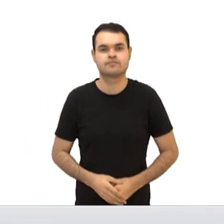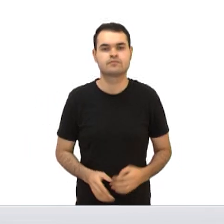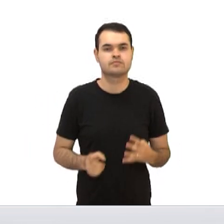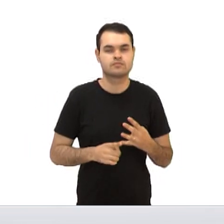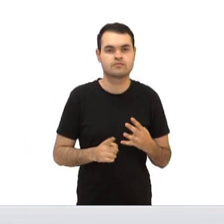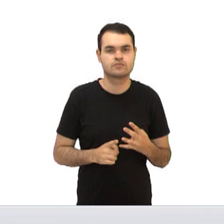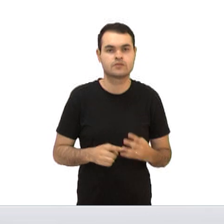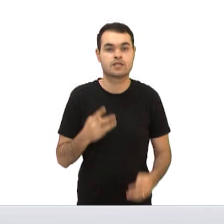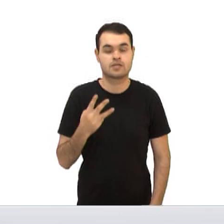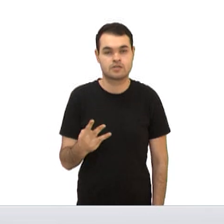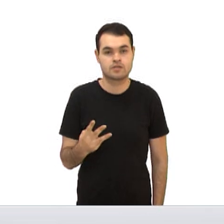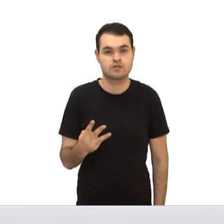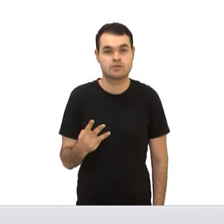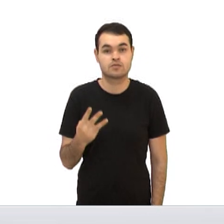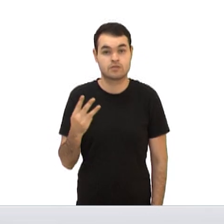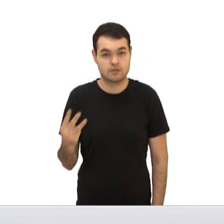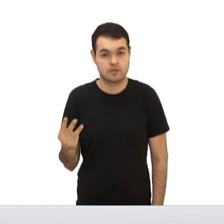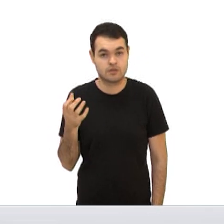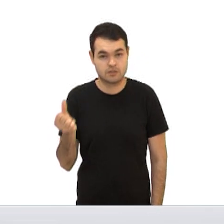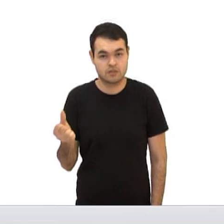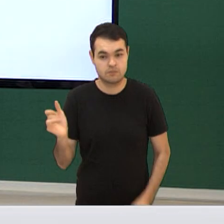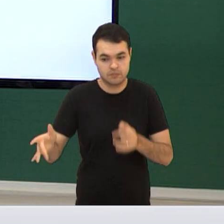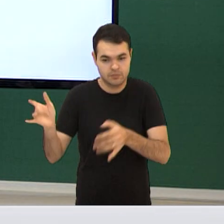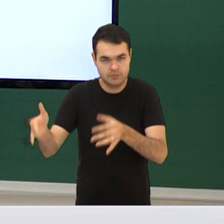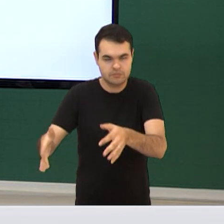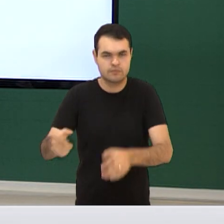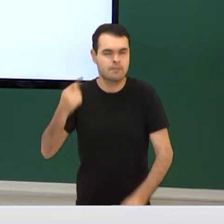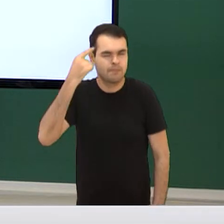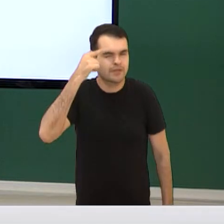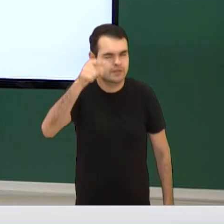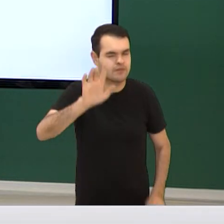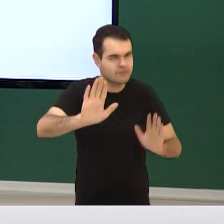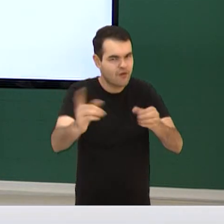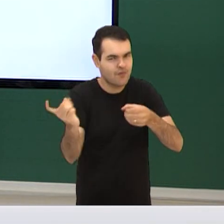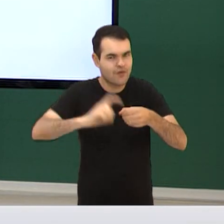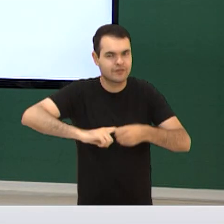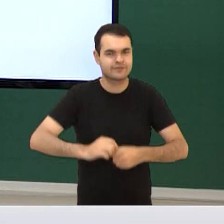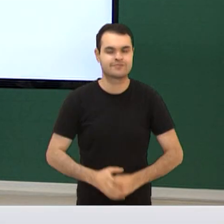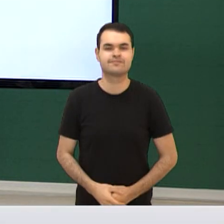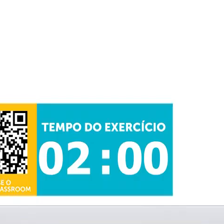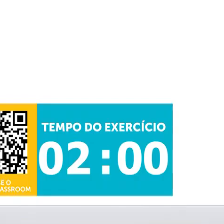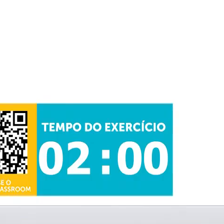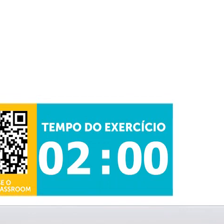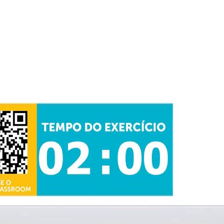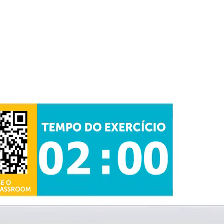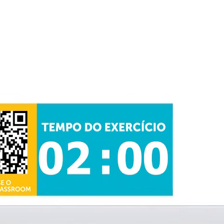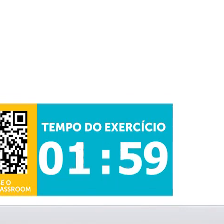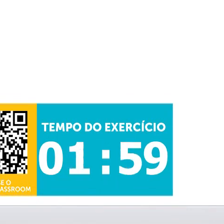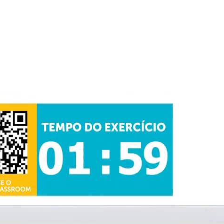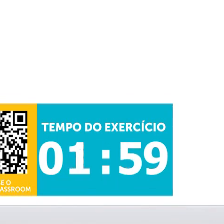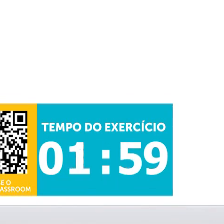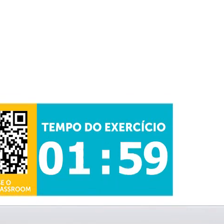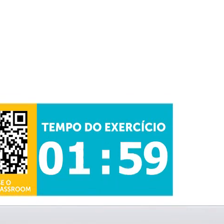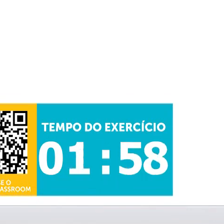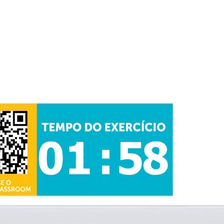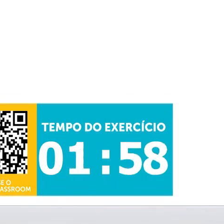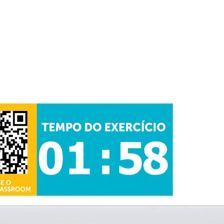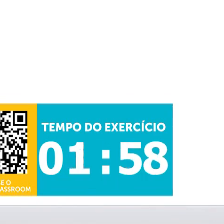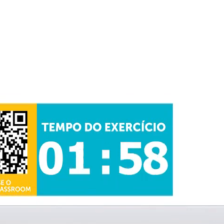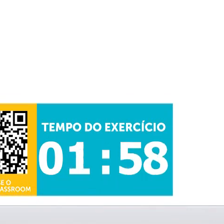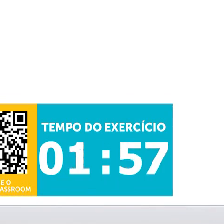240 casos de abandono de animais, ele deu um número, com um aumento de 40% em relação ao